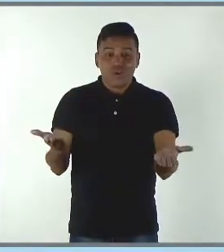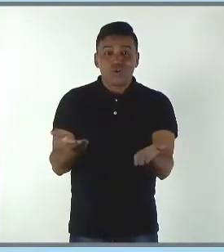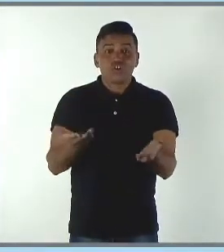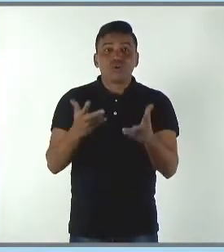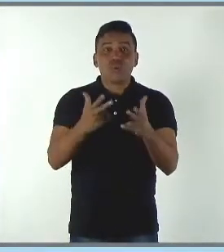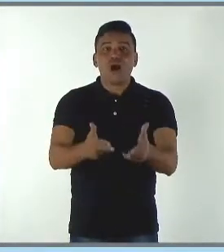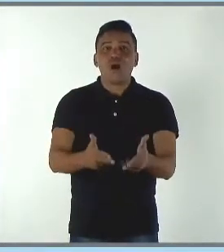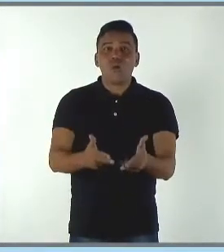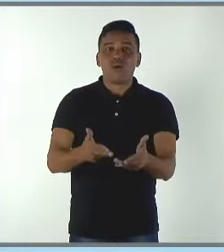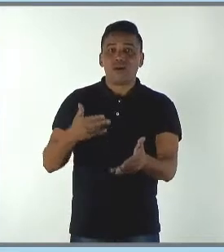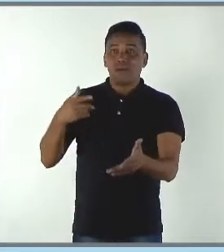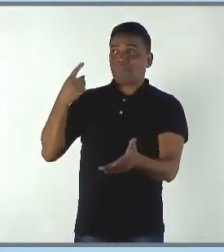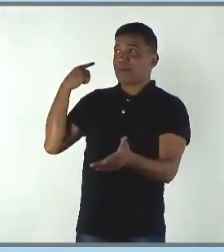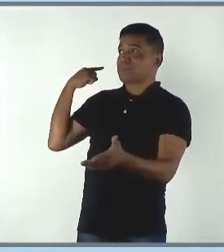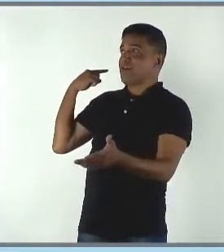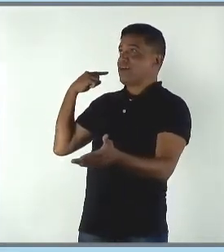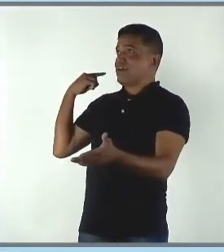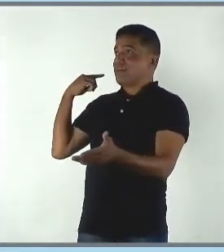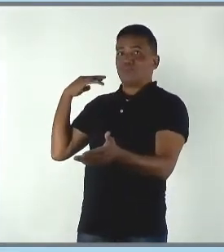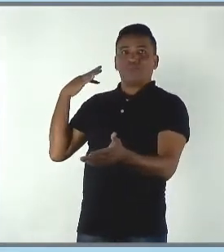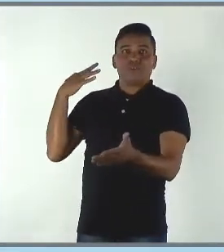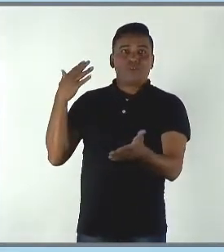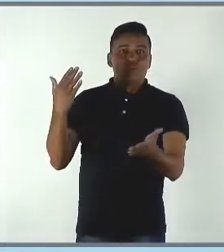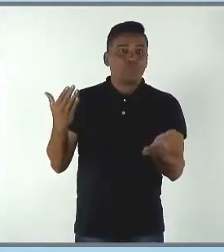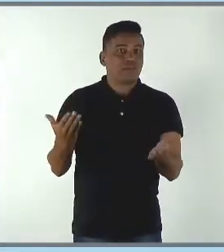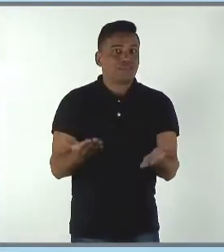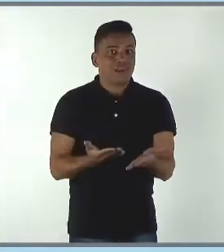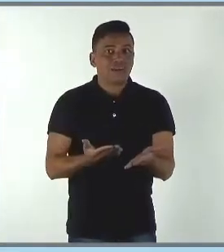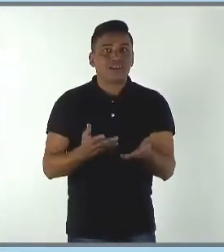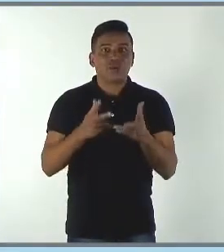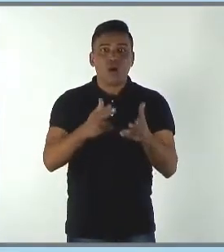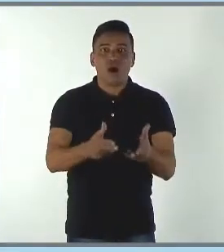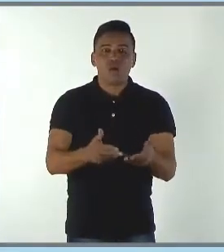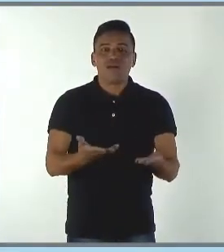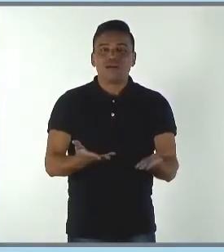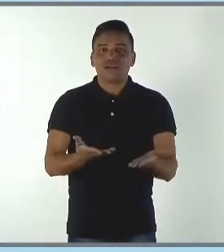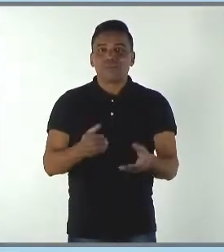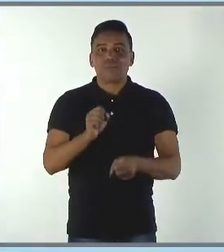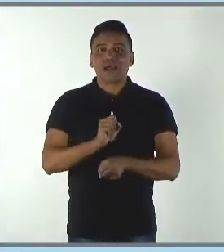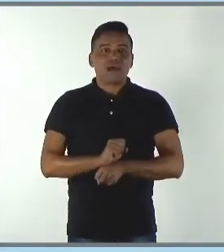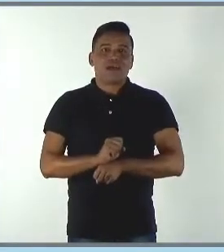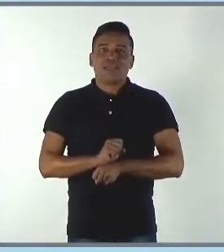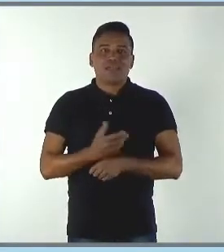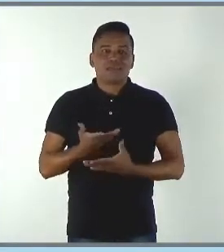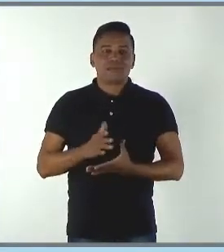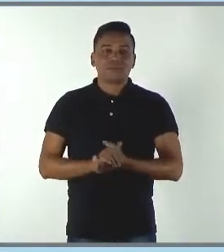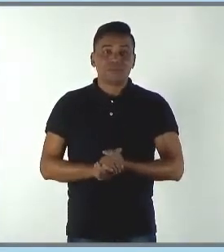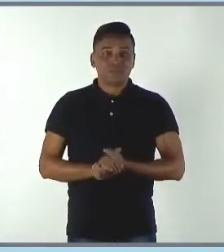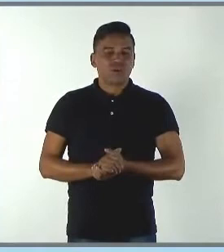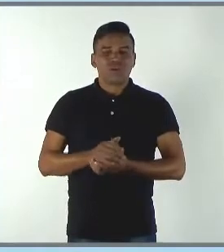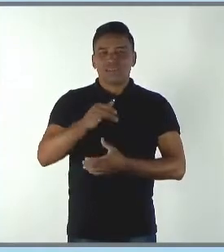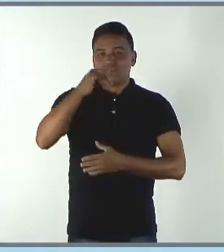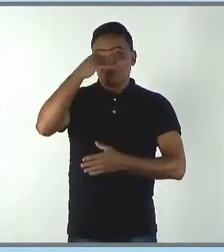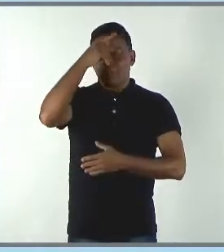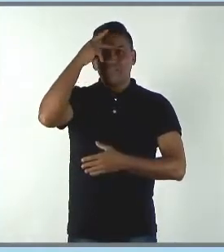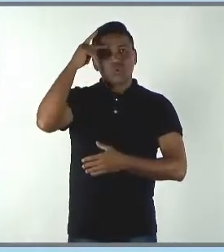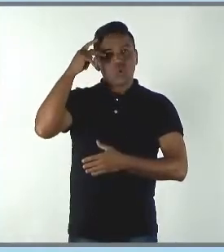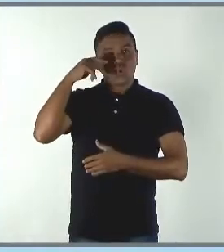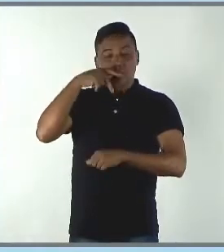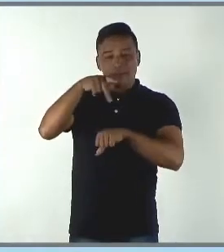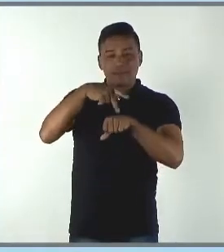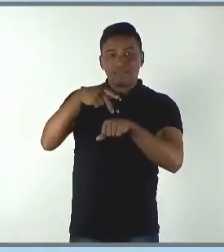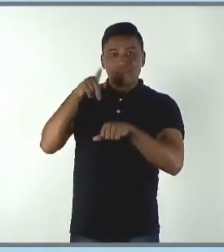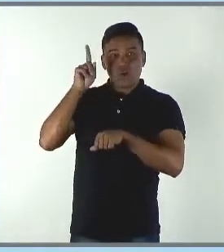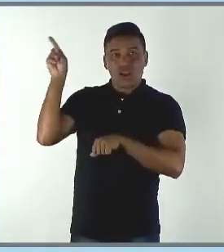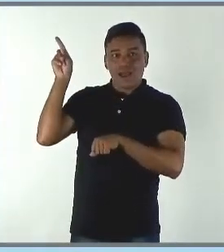tempo desse tipo de conduta. Parou no tempo. Então, a ideia de estrangeiridade, eu tenho trabalhado muito com isso nos últimos tempos, porque ela